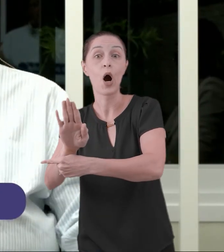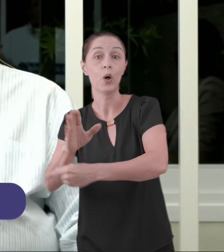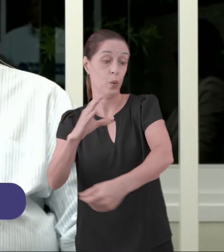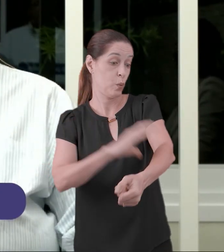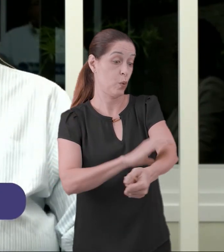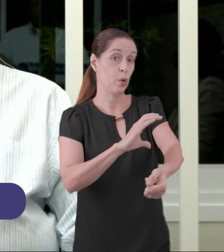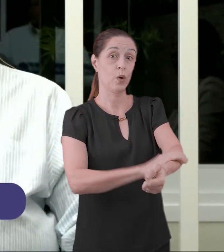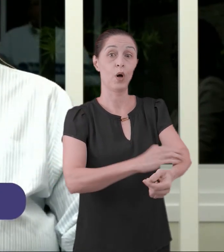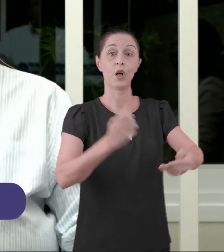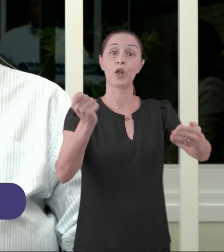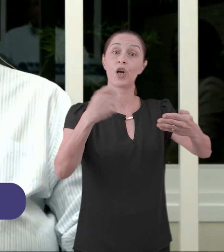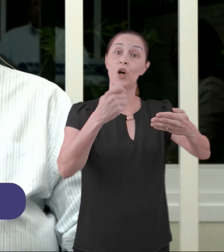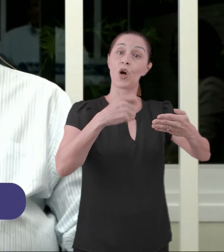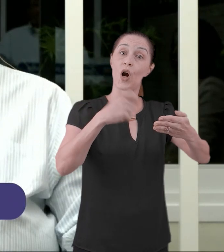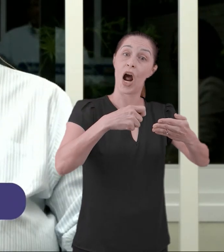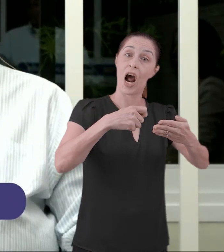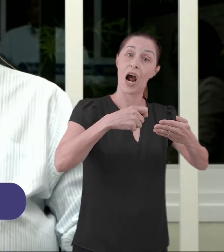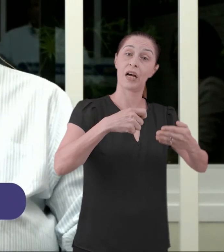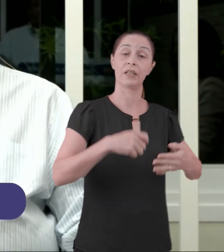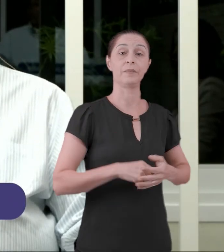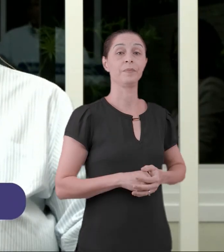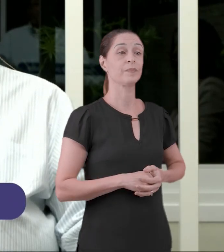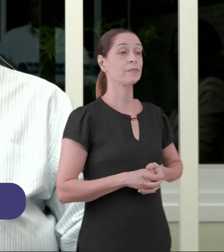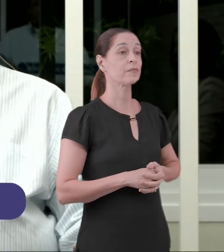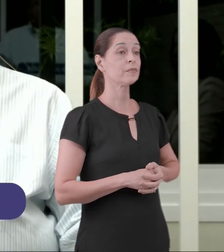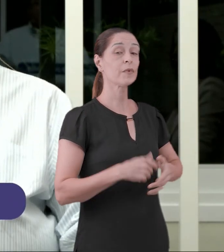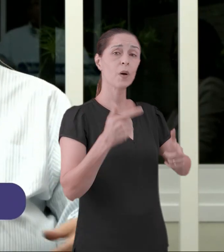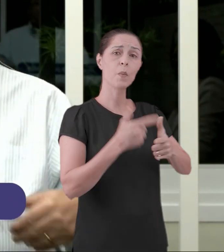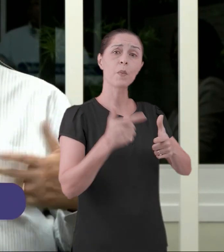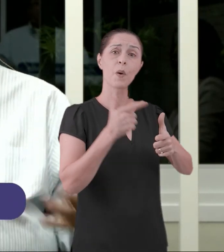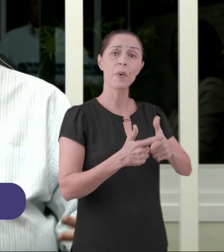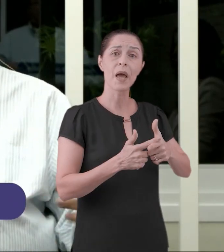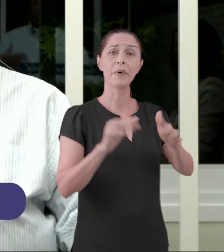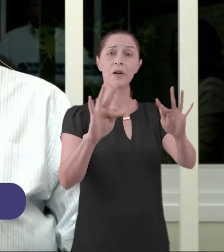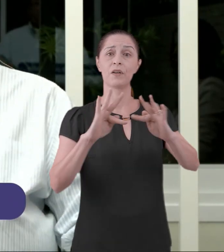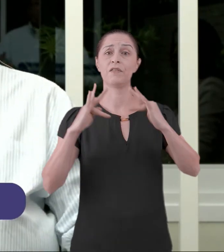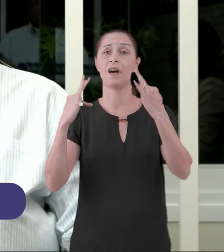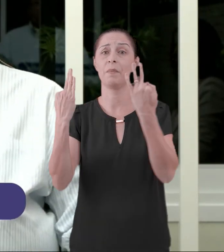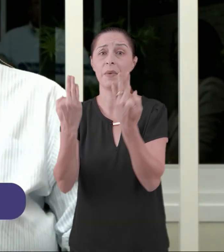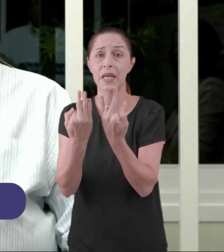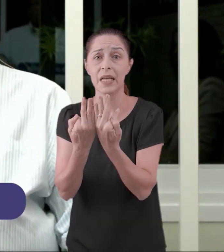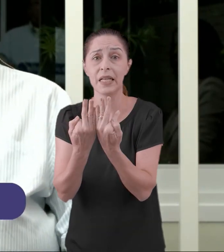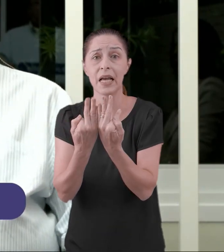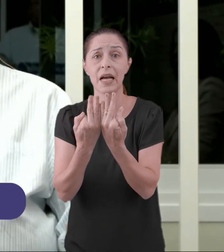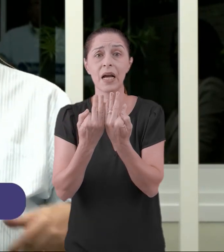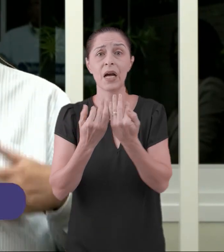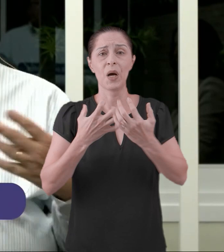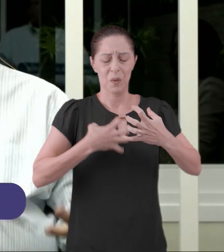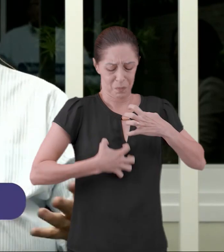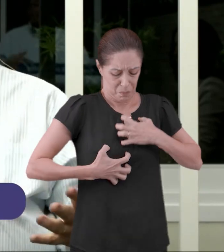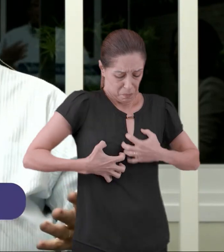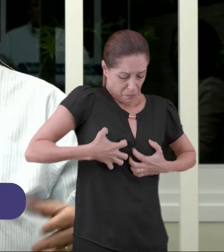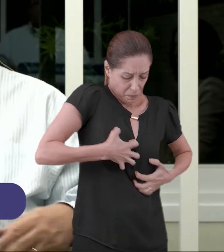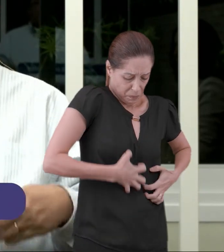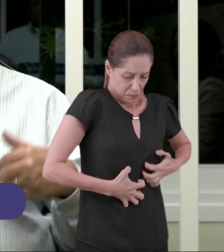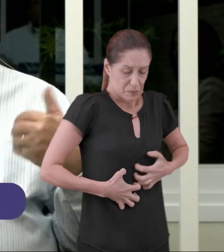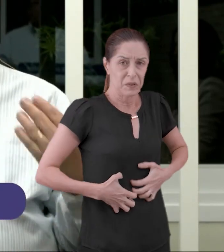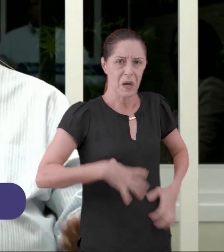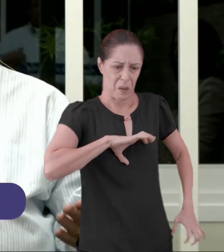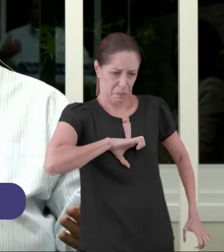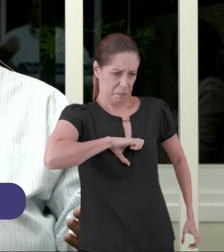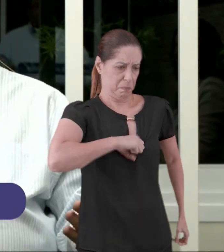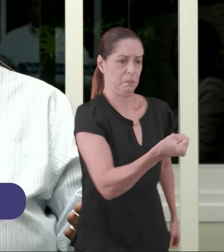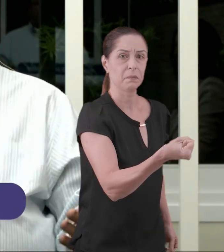tem enfrentado problemas seríssimos do ponto de vista da família, de depressão, de tentativa